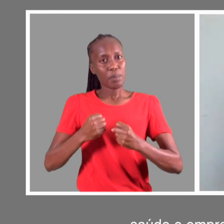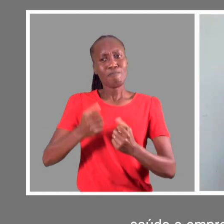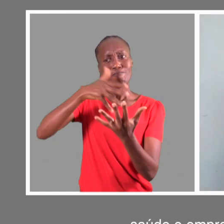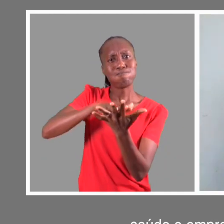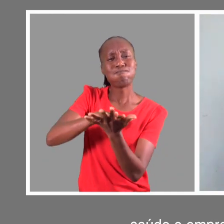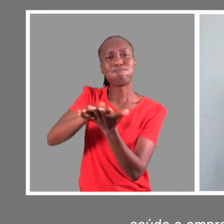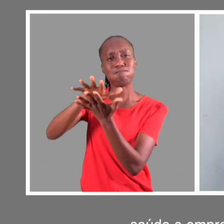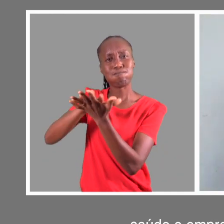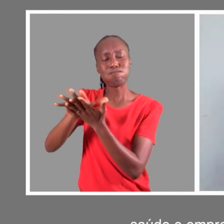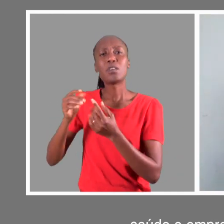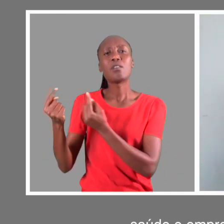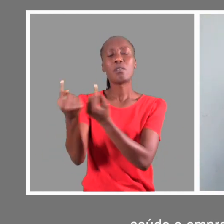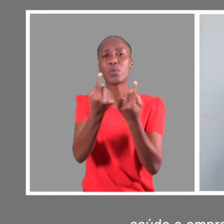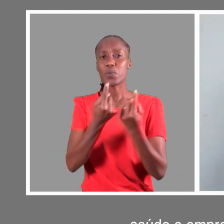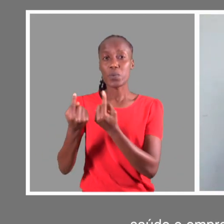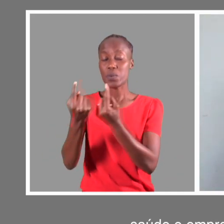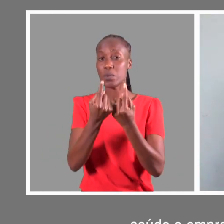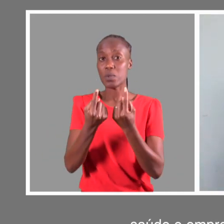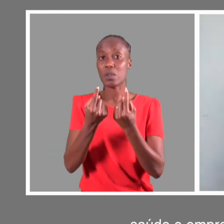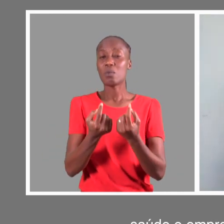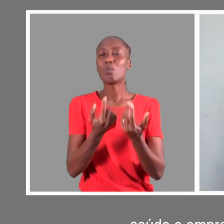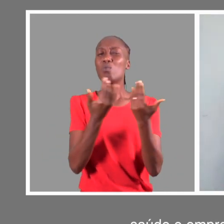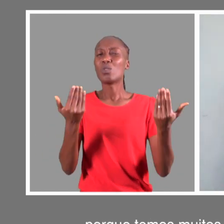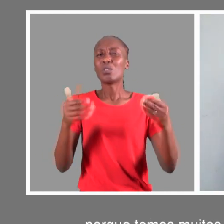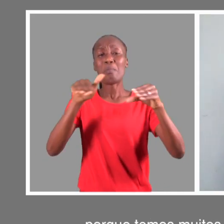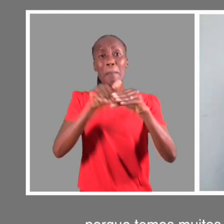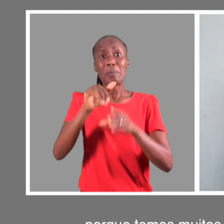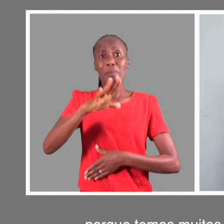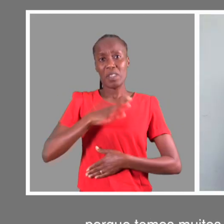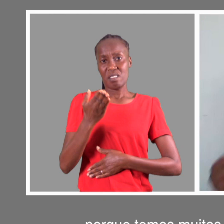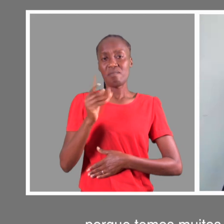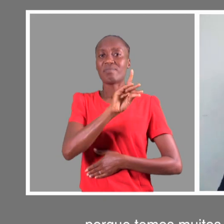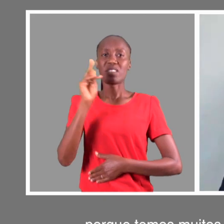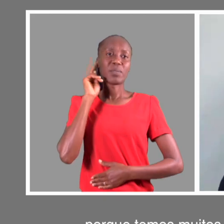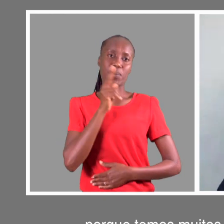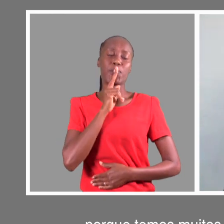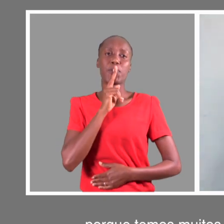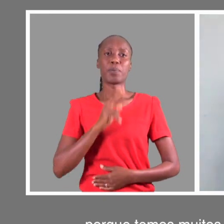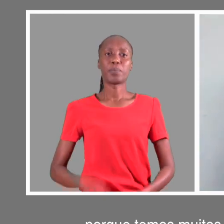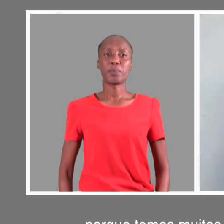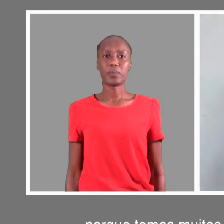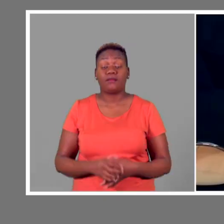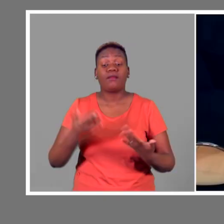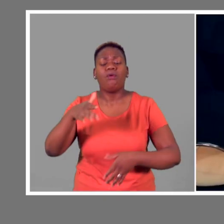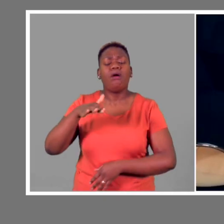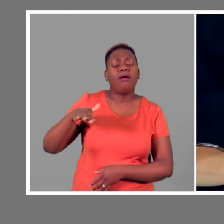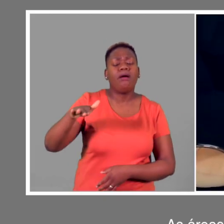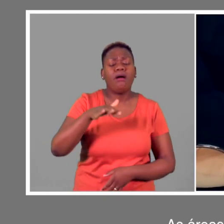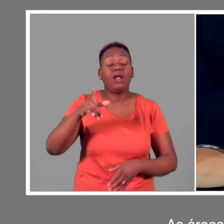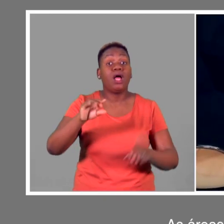queremos fortificar, sensibilizar a situação, temos muitos membros com deficiência auditiva.